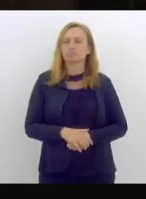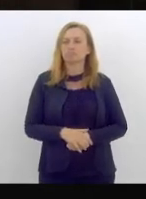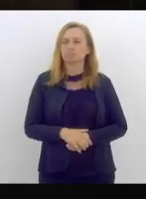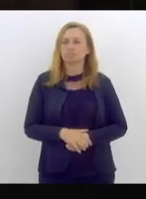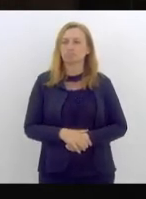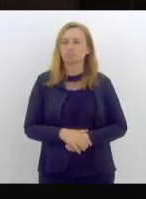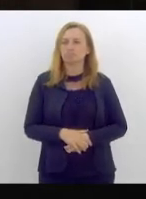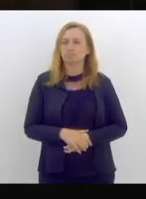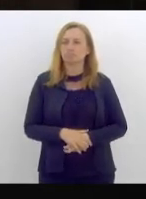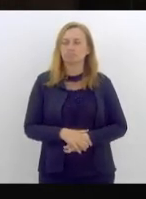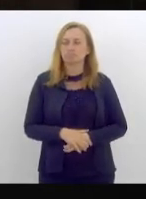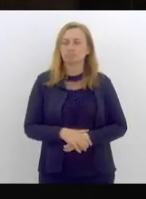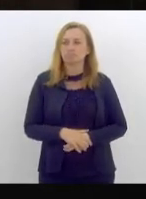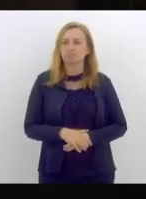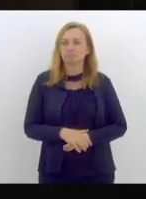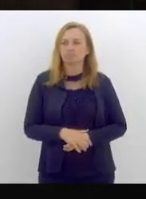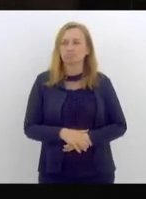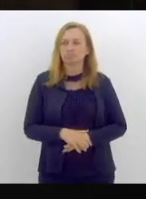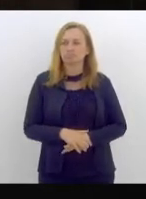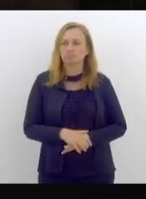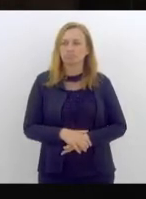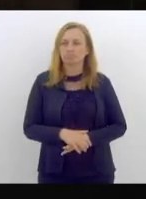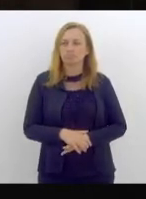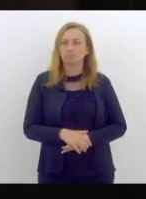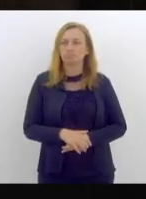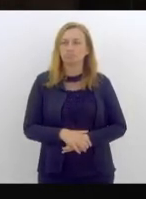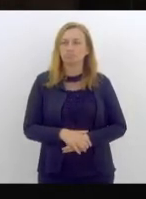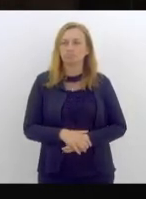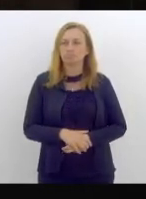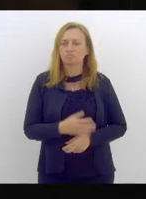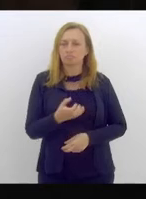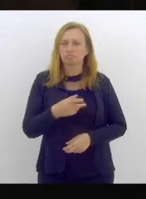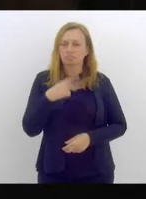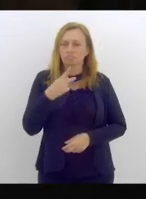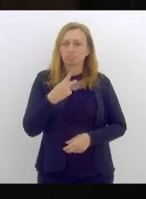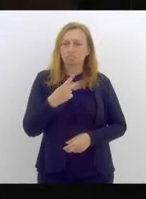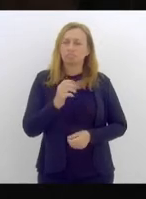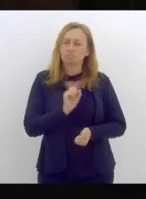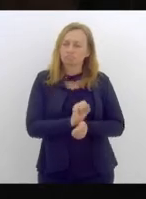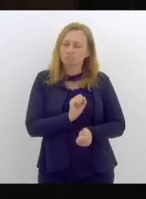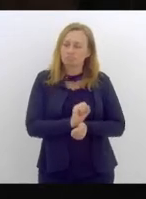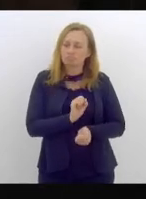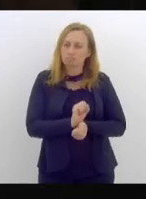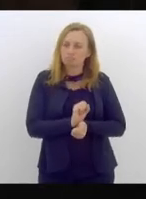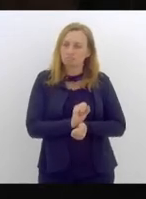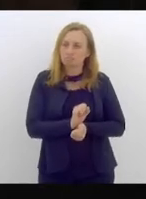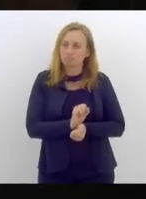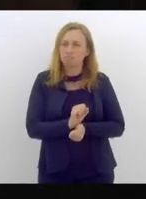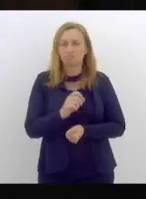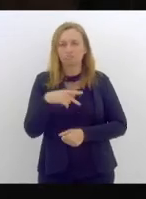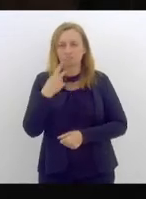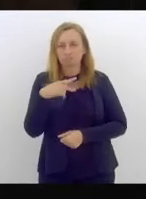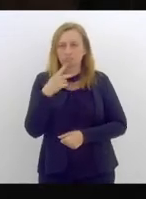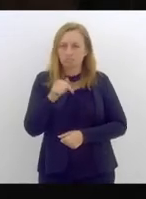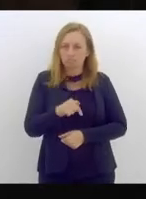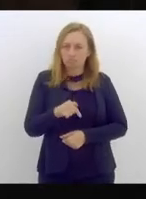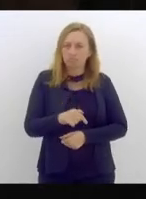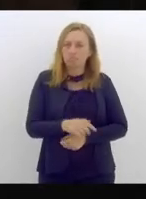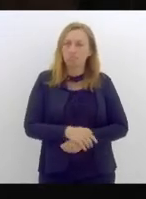cidadão brasileiro e maneira que é isso daí vamos esperar eu estou falando aqui